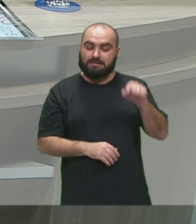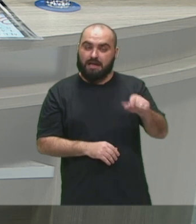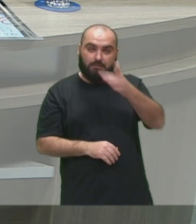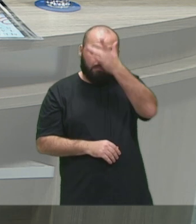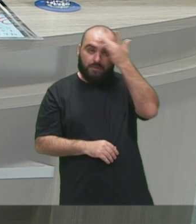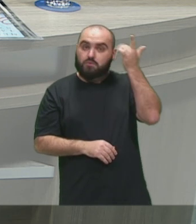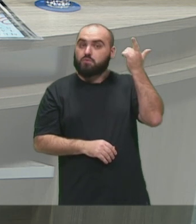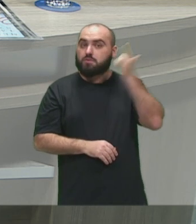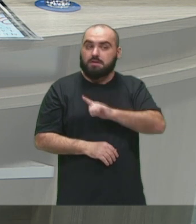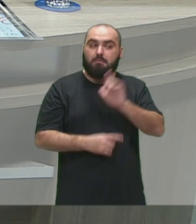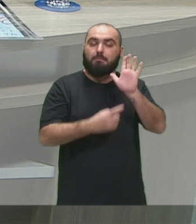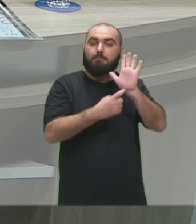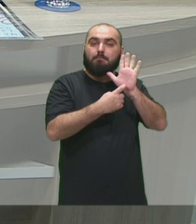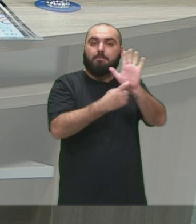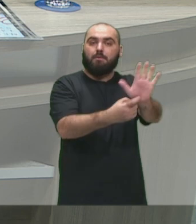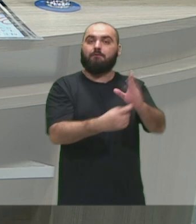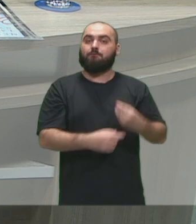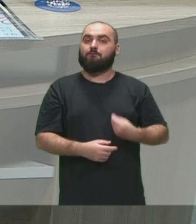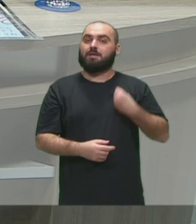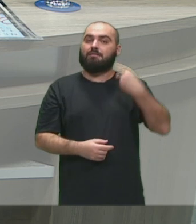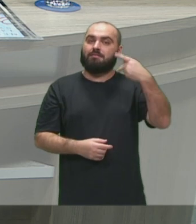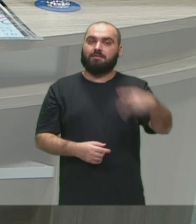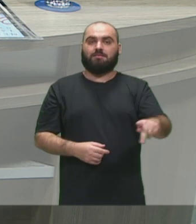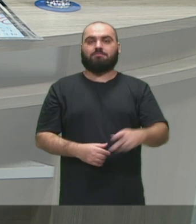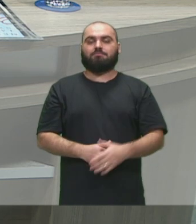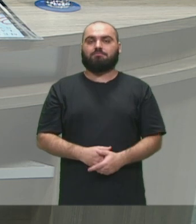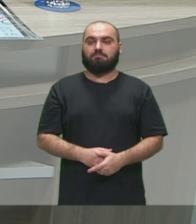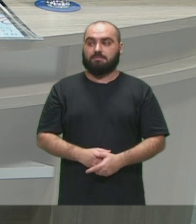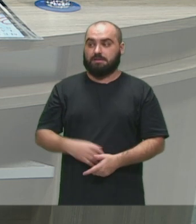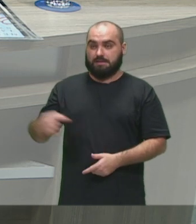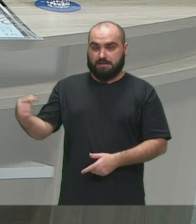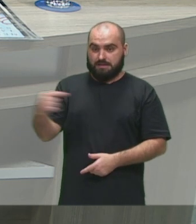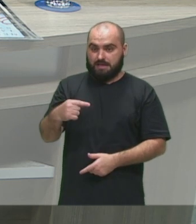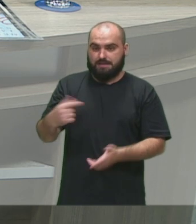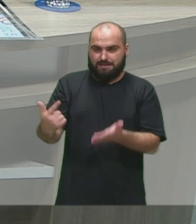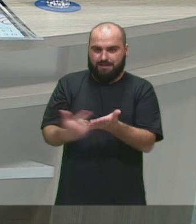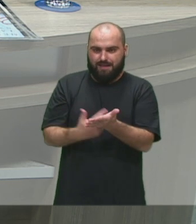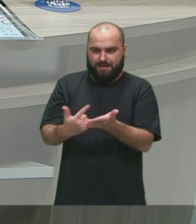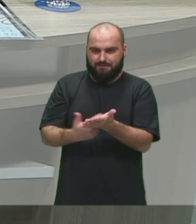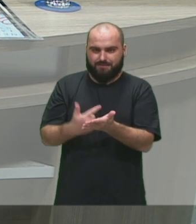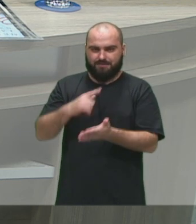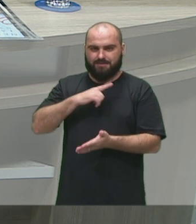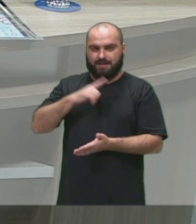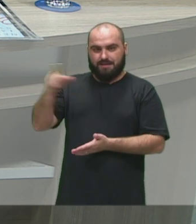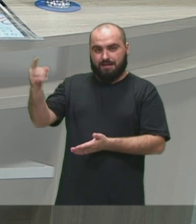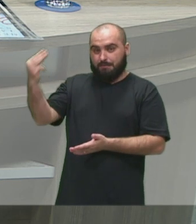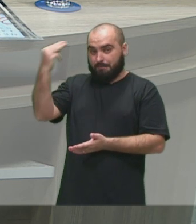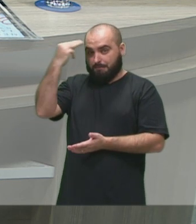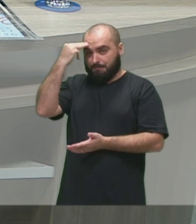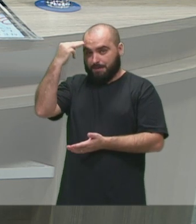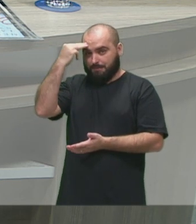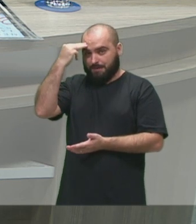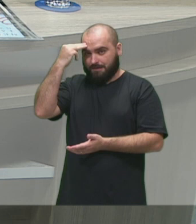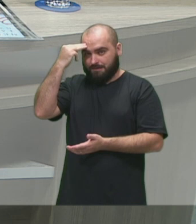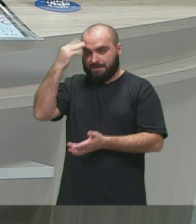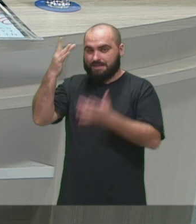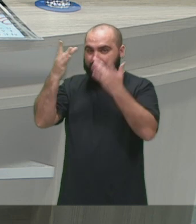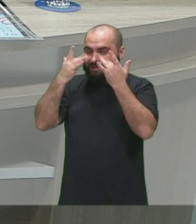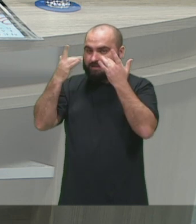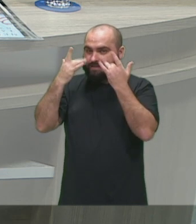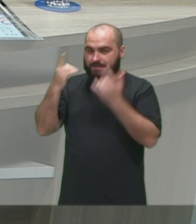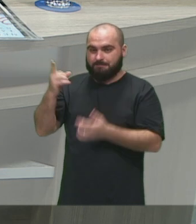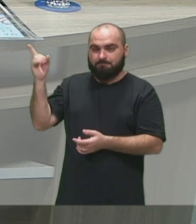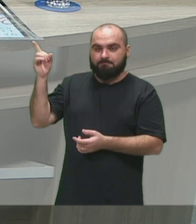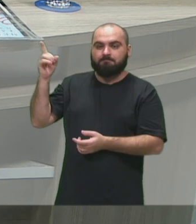ali expor o que ela viveu. Nesse livro que nós temos aqui, Memórias de Artistas Arteiros, nós